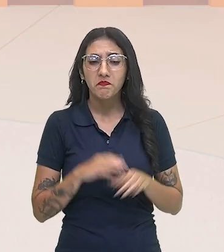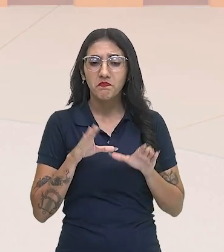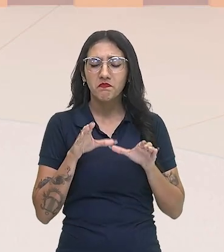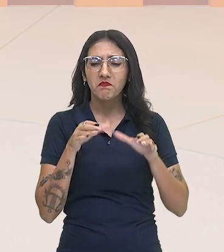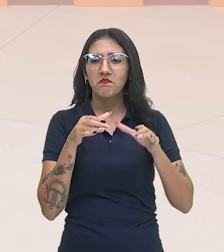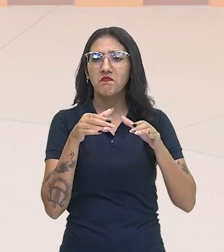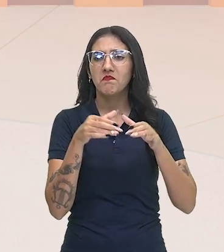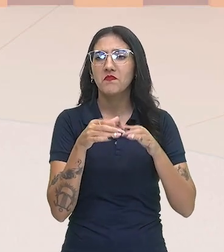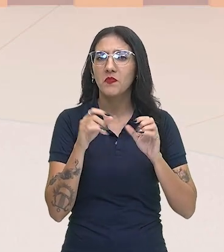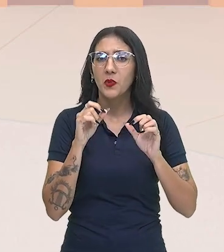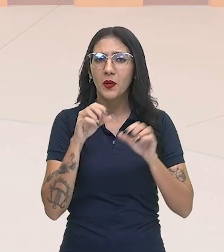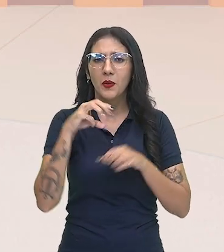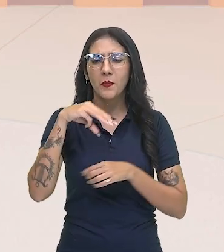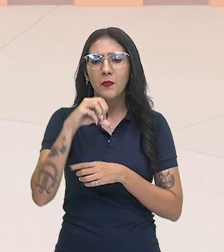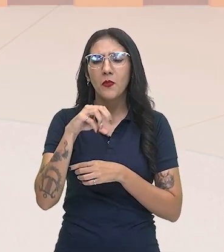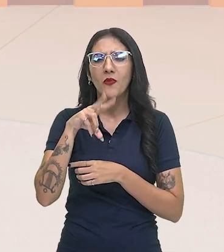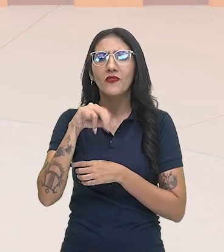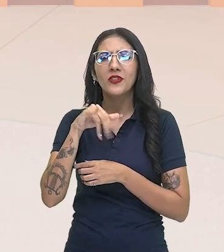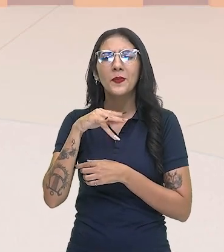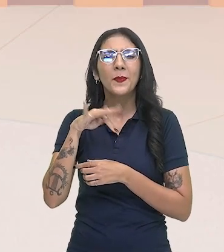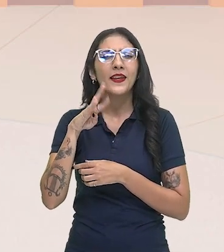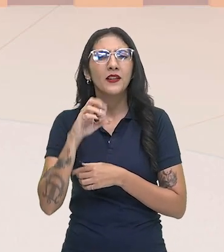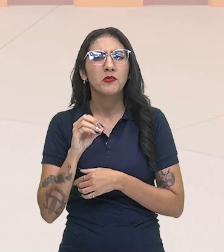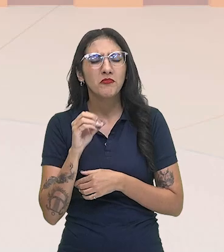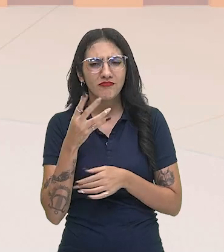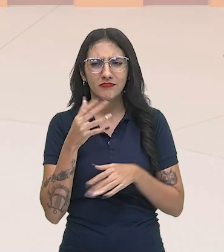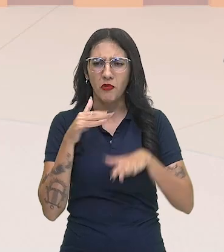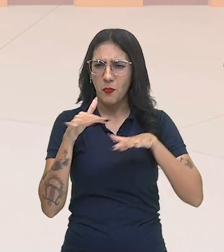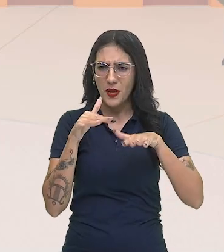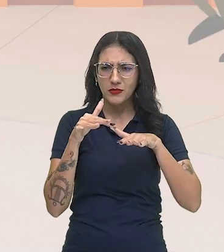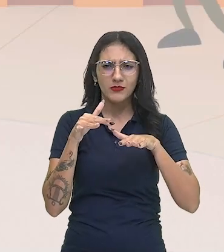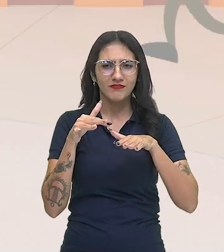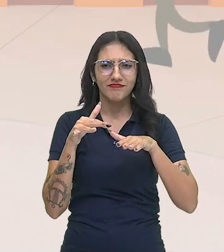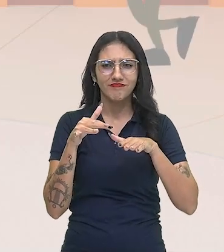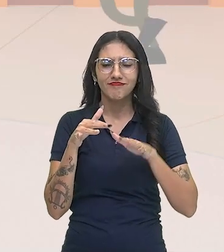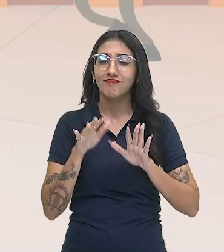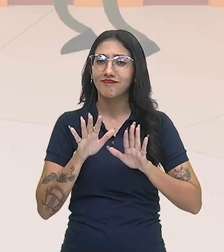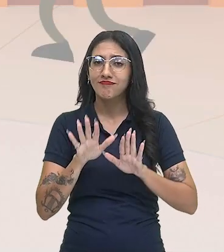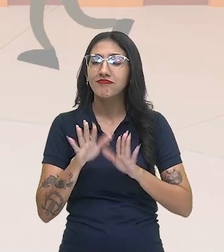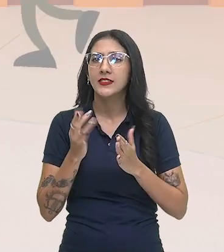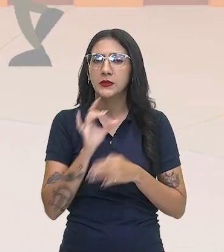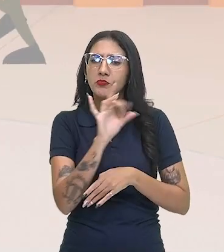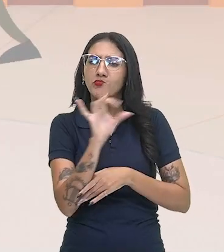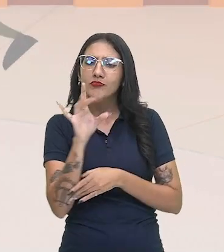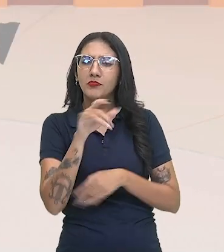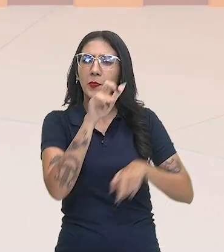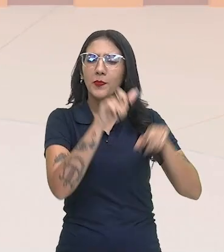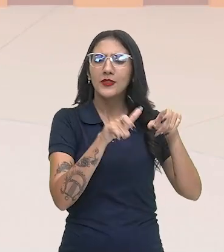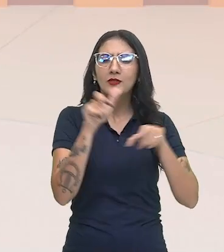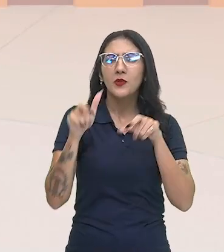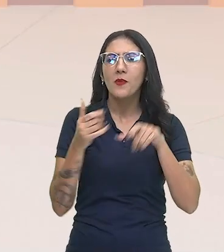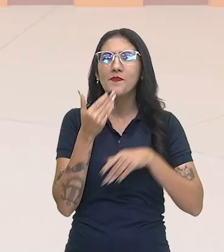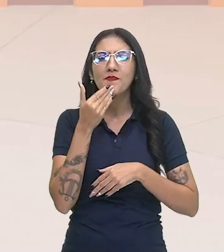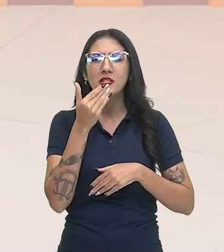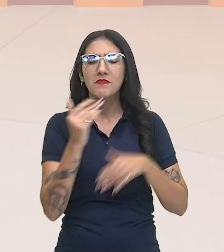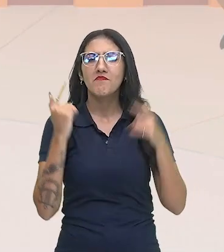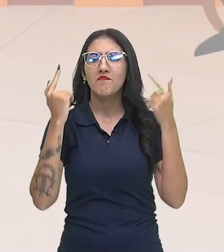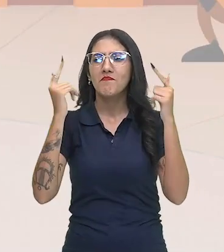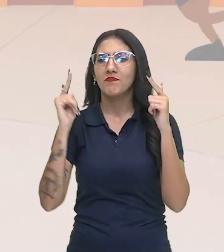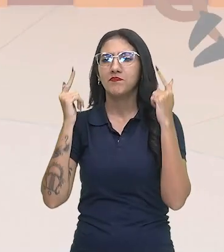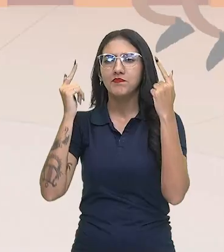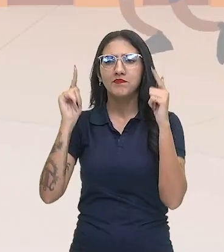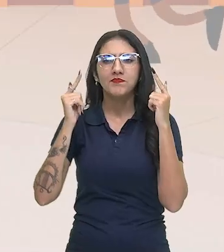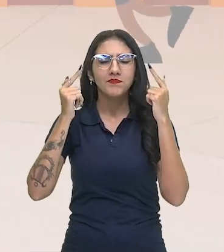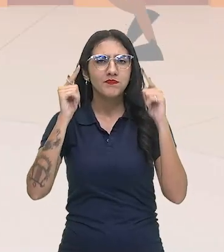movimento. Em sociologia, essas pessoas circulando, cada uma reivindicando, solicitando uma situação,